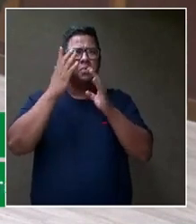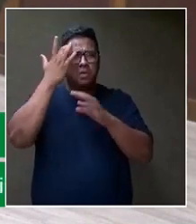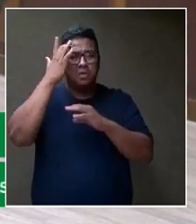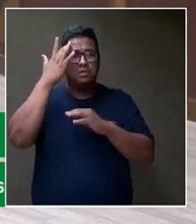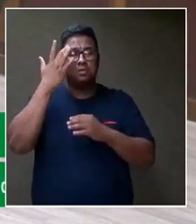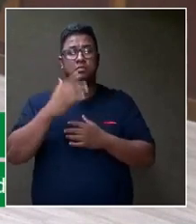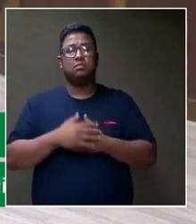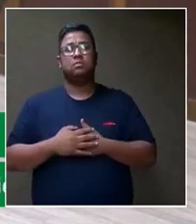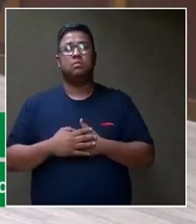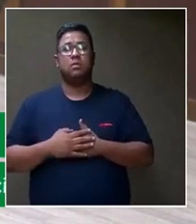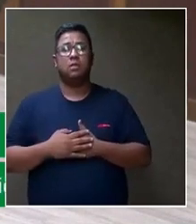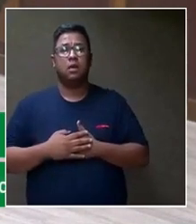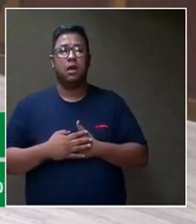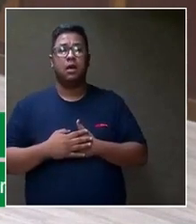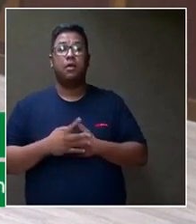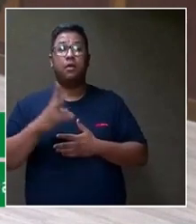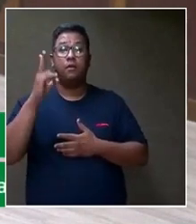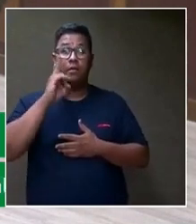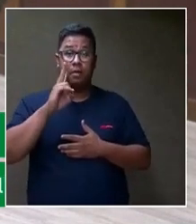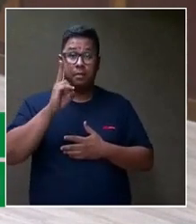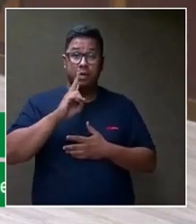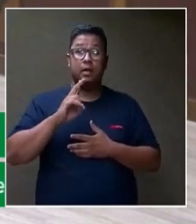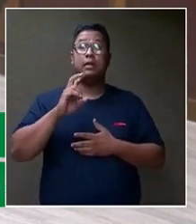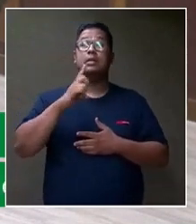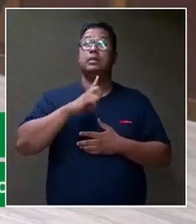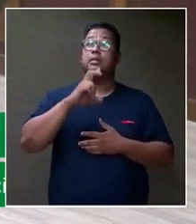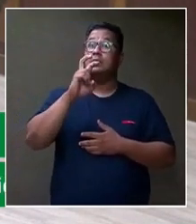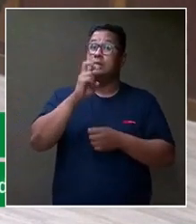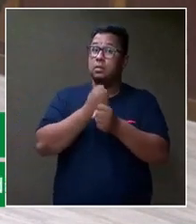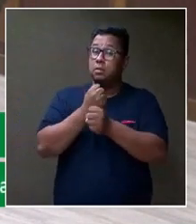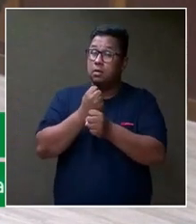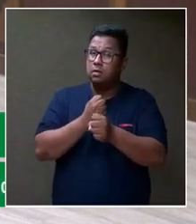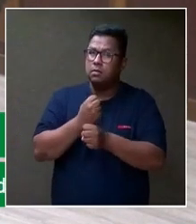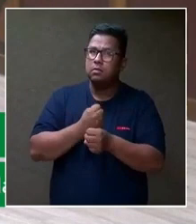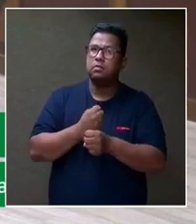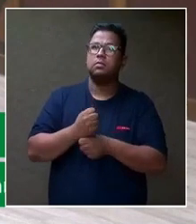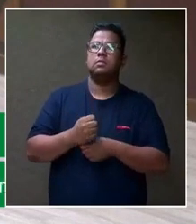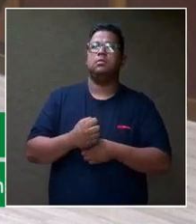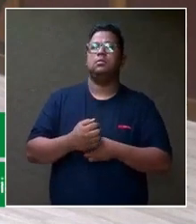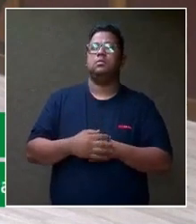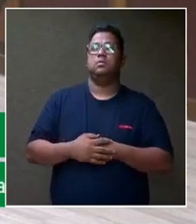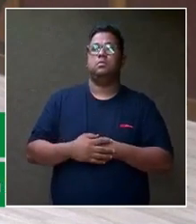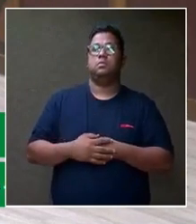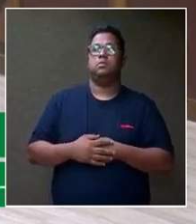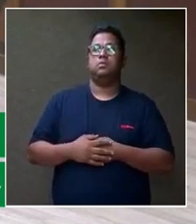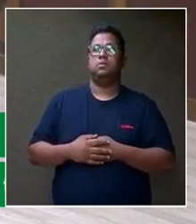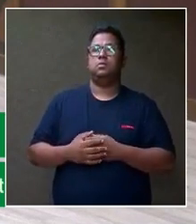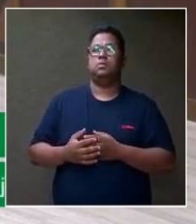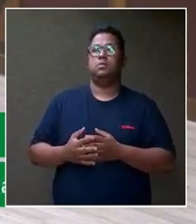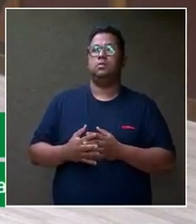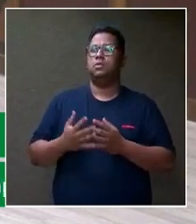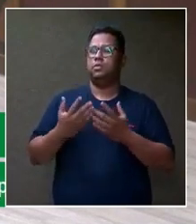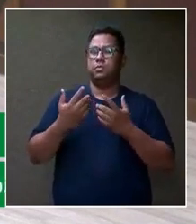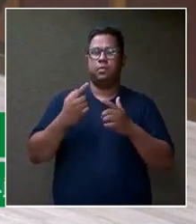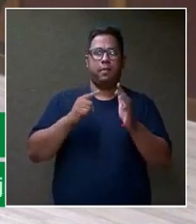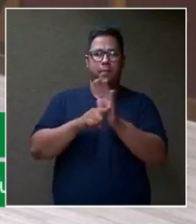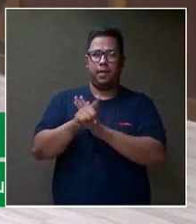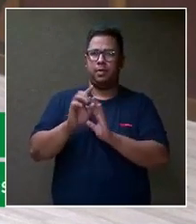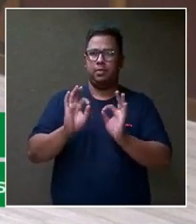não me engano. Eu vou relembrar de novo, tem 5 anos esse fato. Excelência, sem mais perguntas.